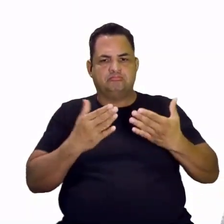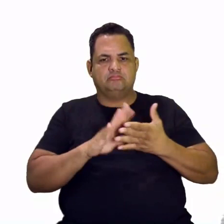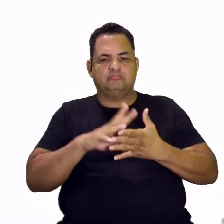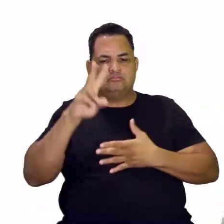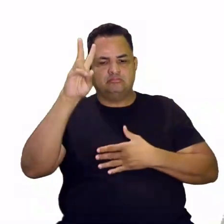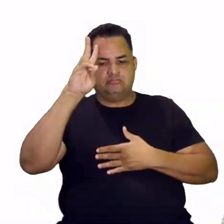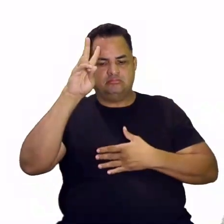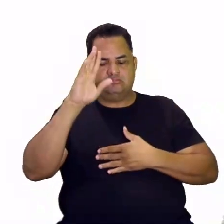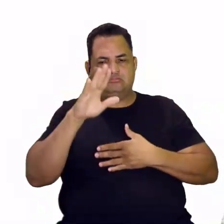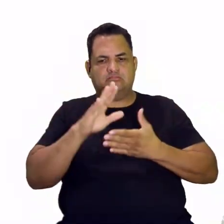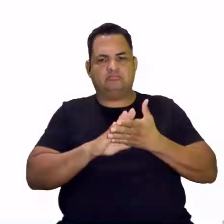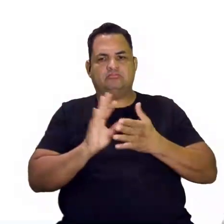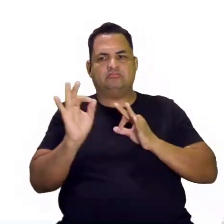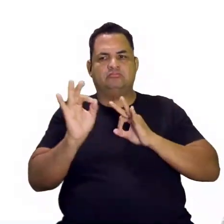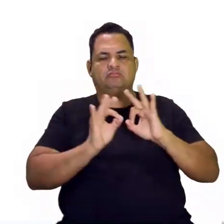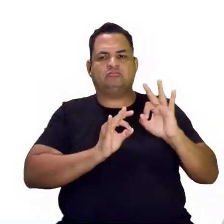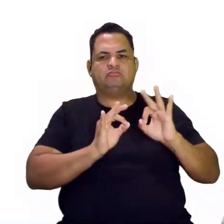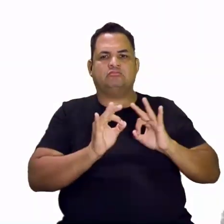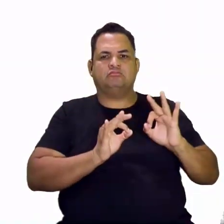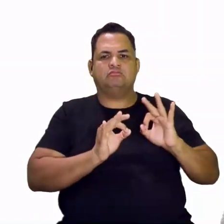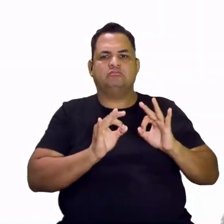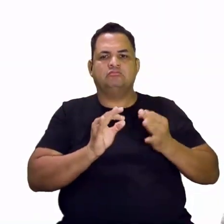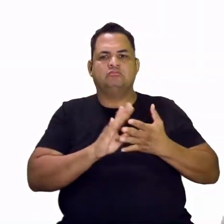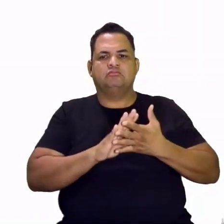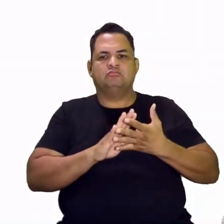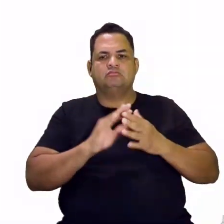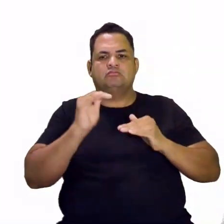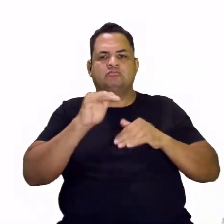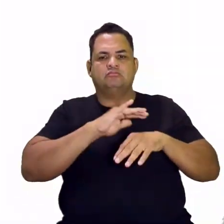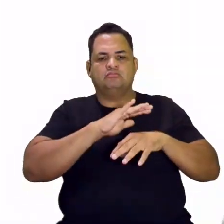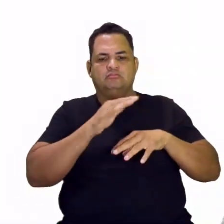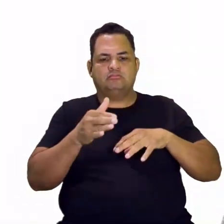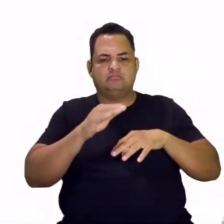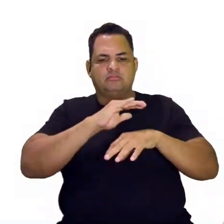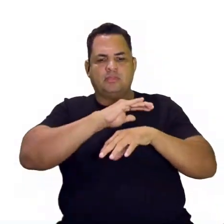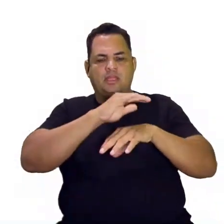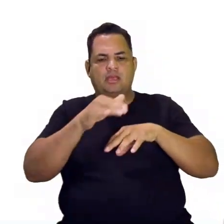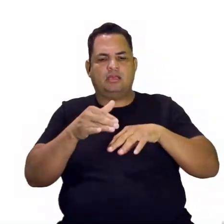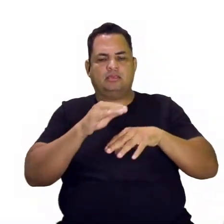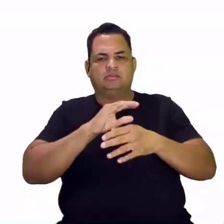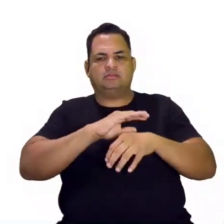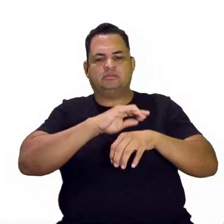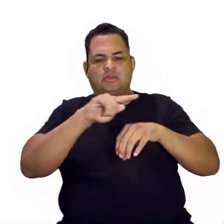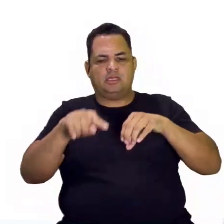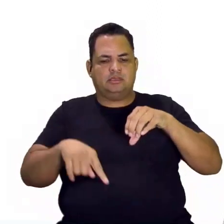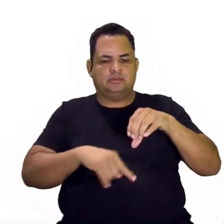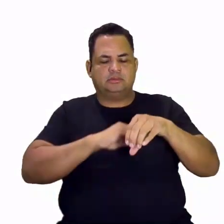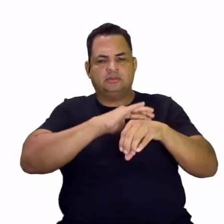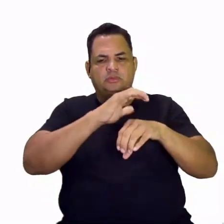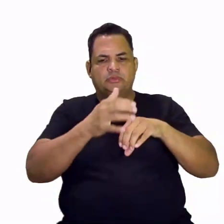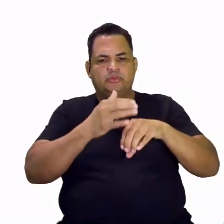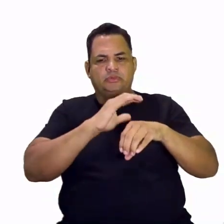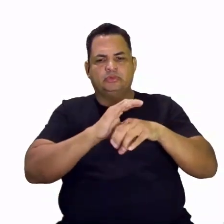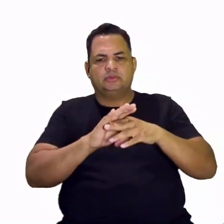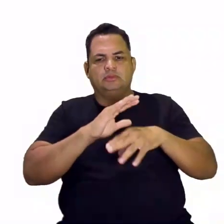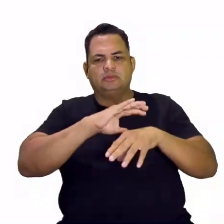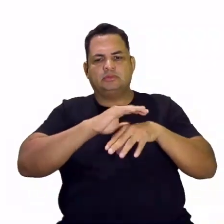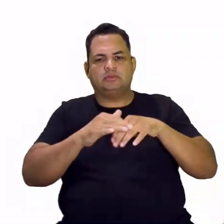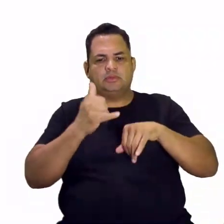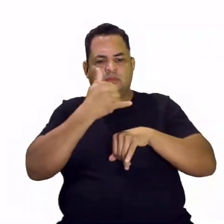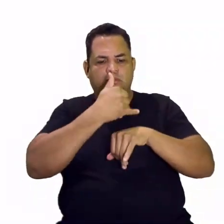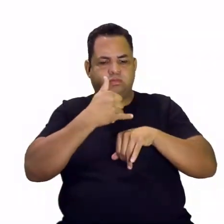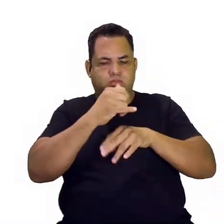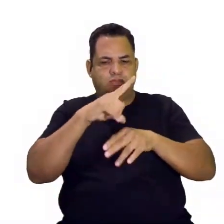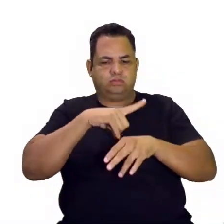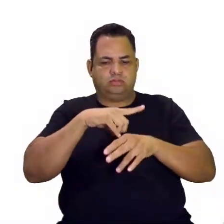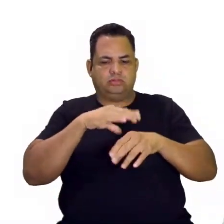aula que devido a essa formação dessas camadas lipídicas envoltas aí, né, cobertas ou